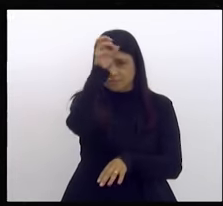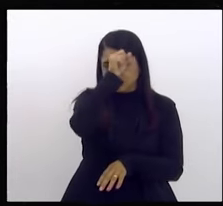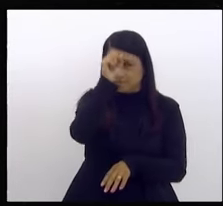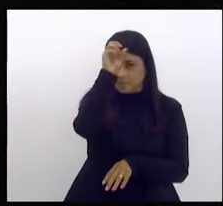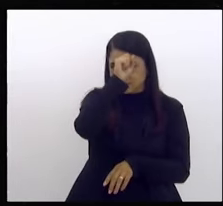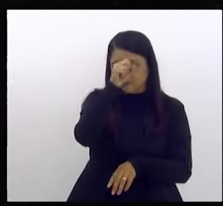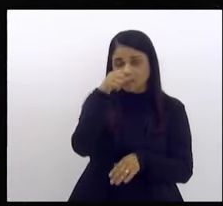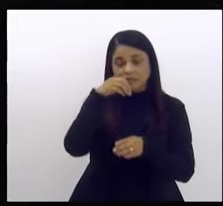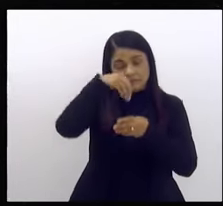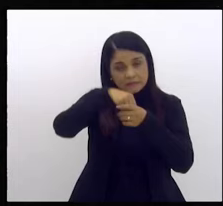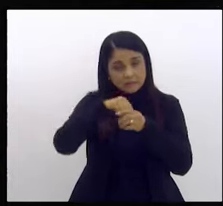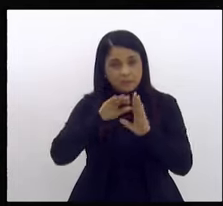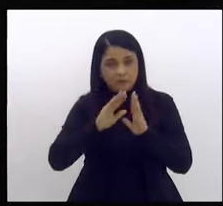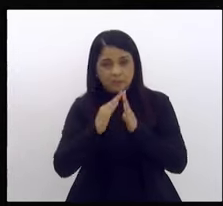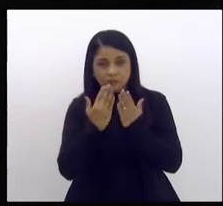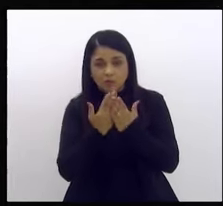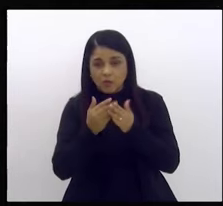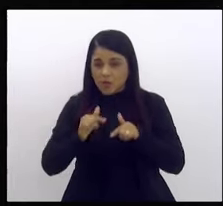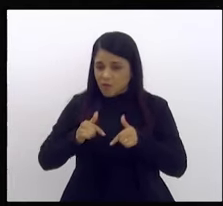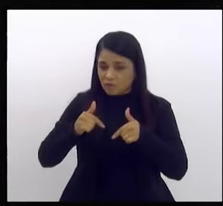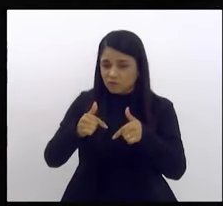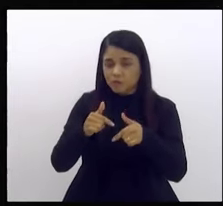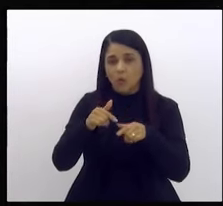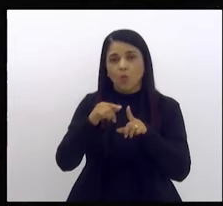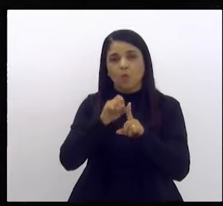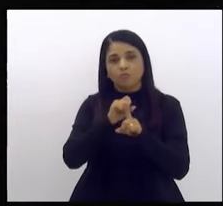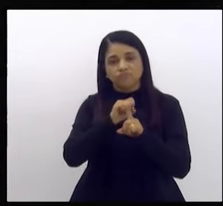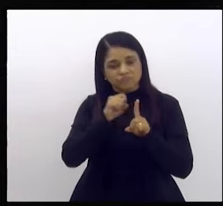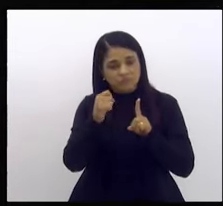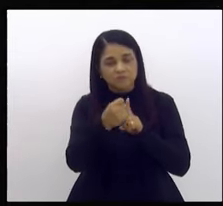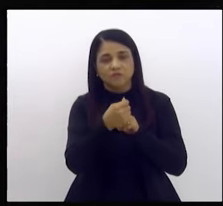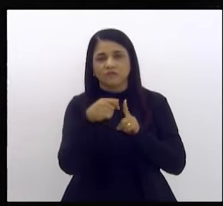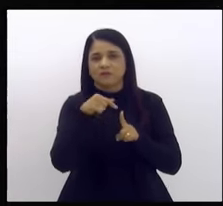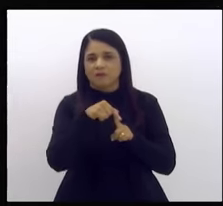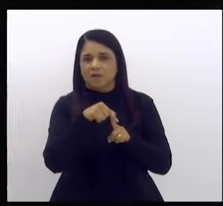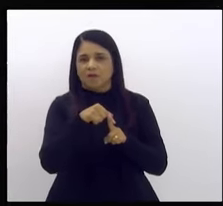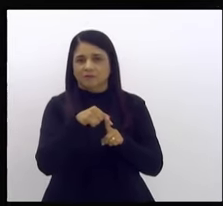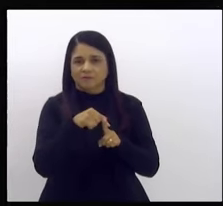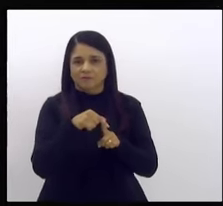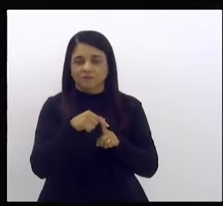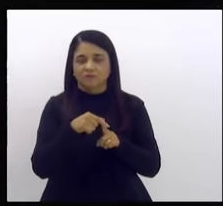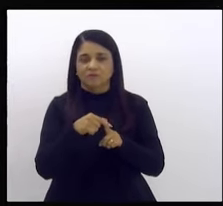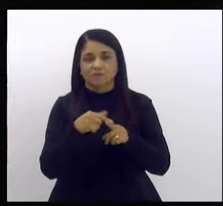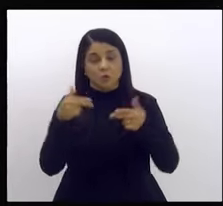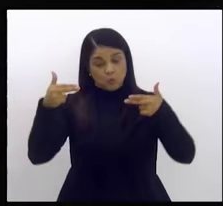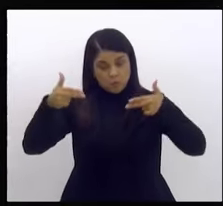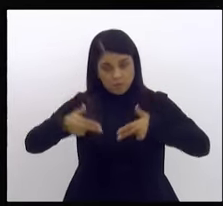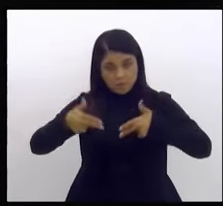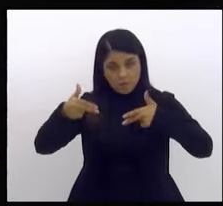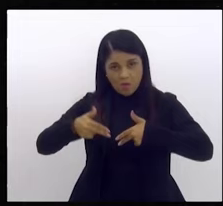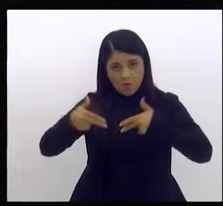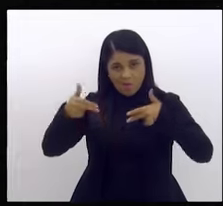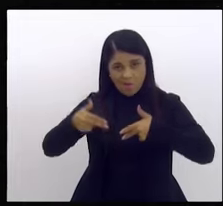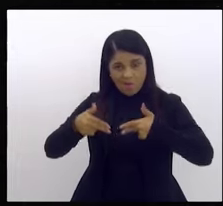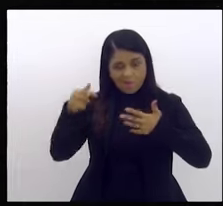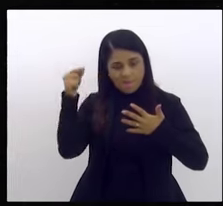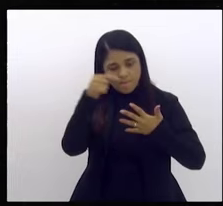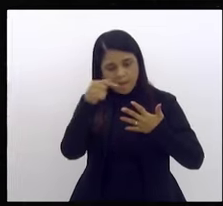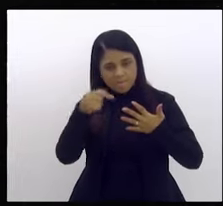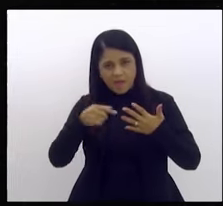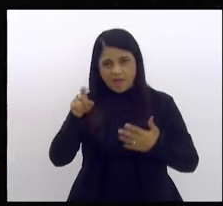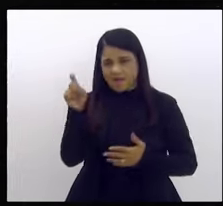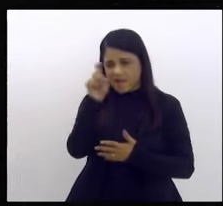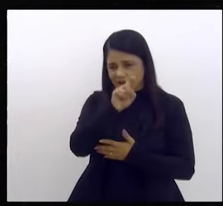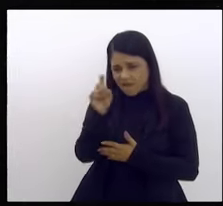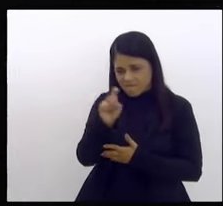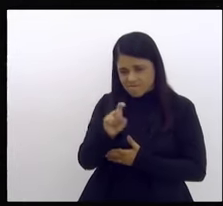escola e a sua função como sujeito na sociedade. Quando a gente fala dos elementos do hip-hop, pensar que o grafite é uma